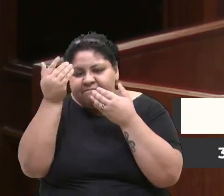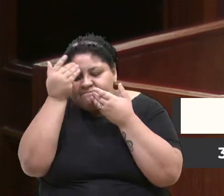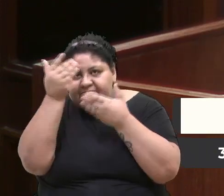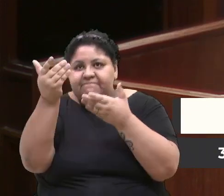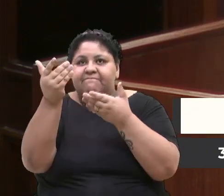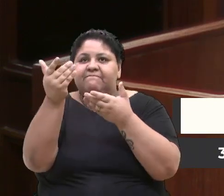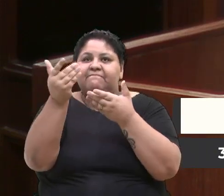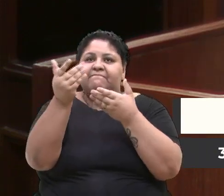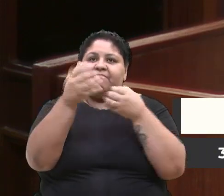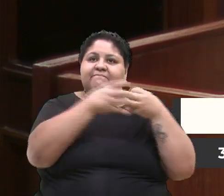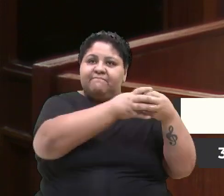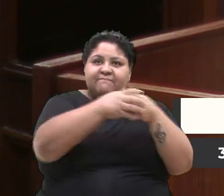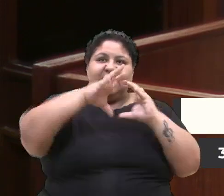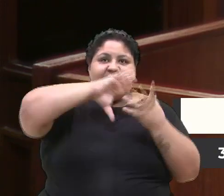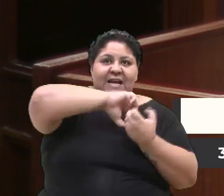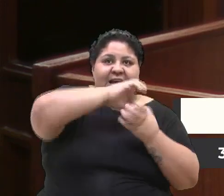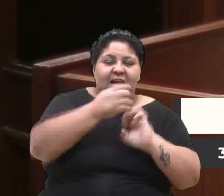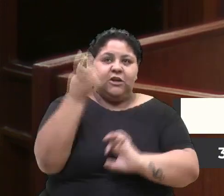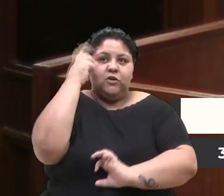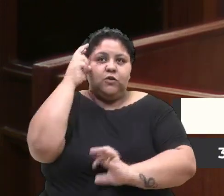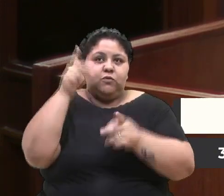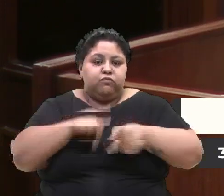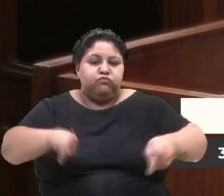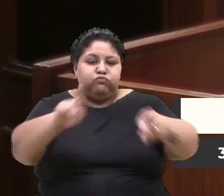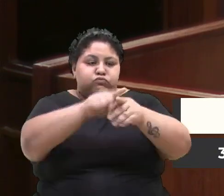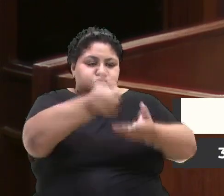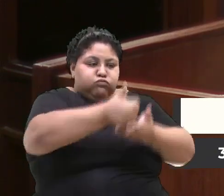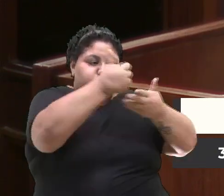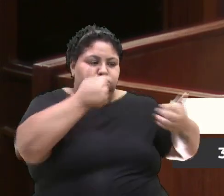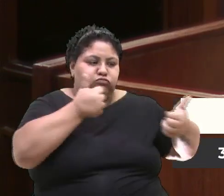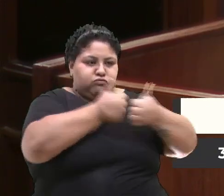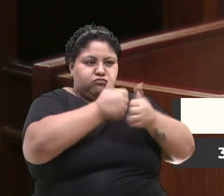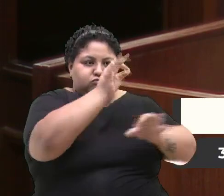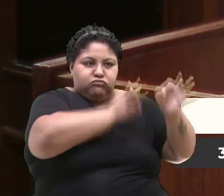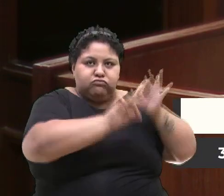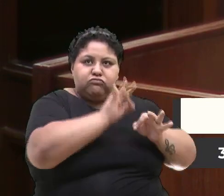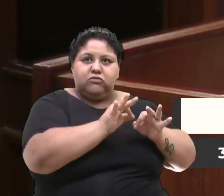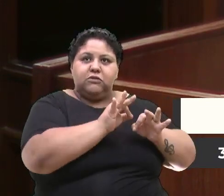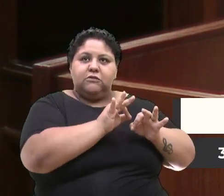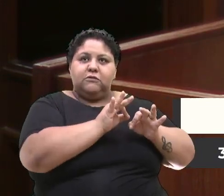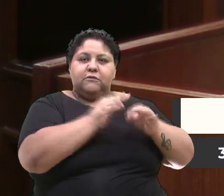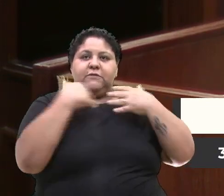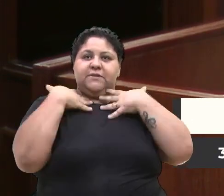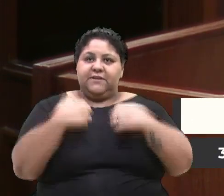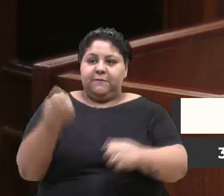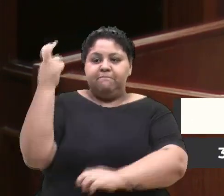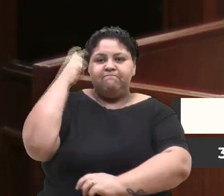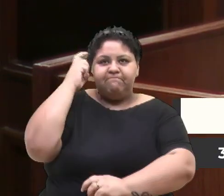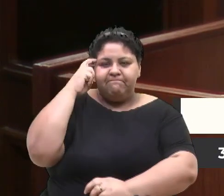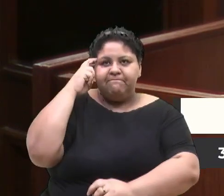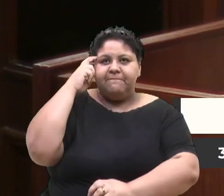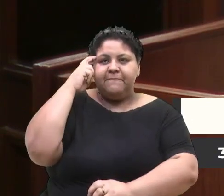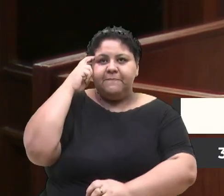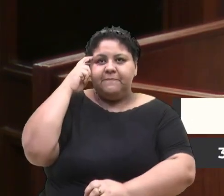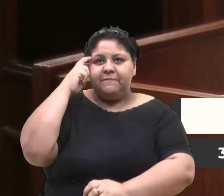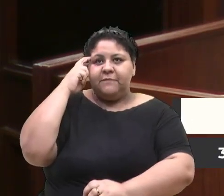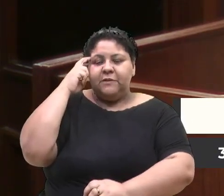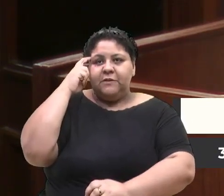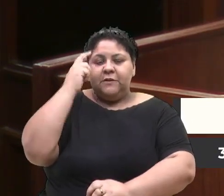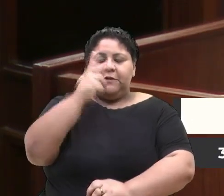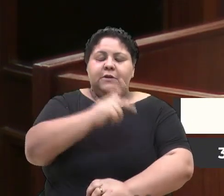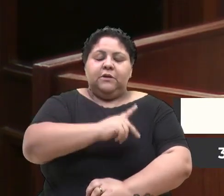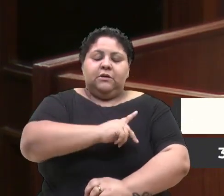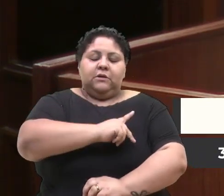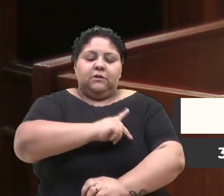a Unidade de Arte e Cultura Popular, que está nos apoiando junto na organização com a Secretaria de Cultura, ao vereador